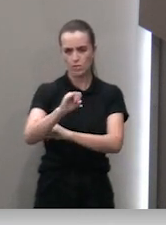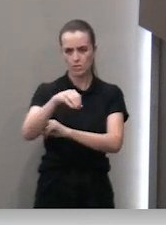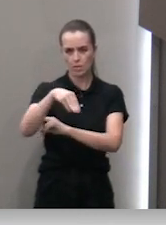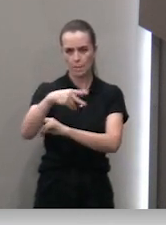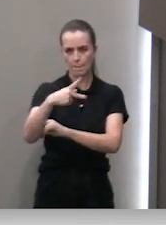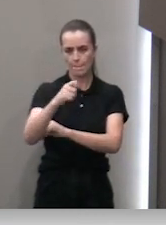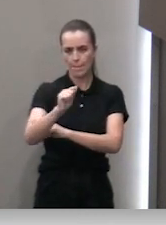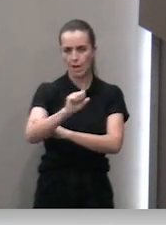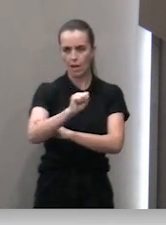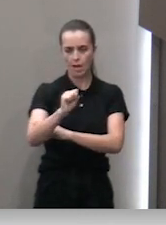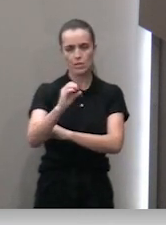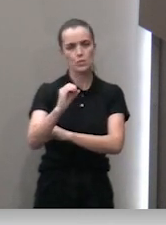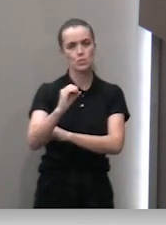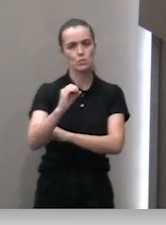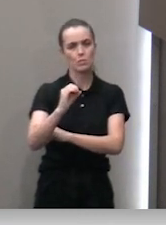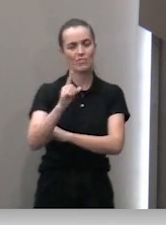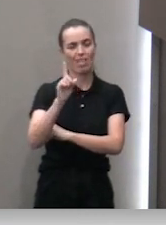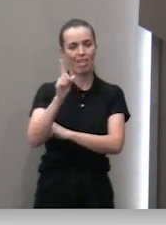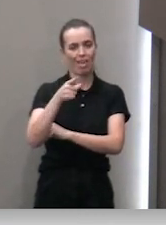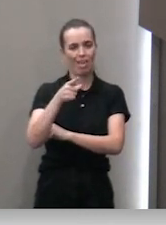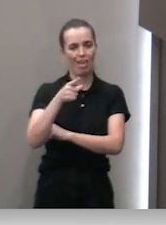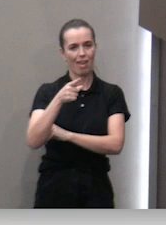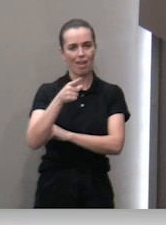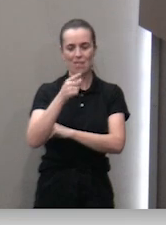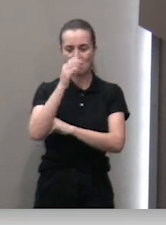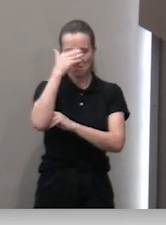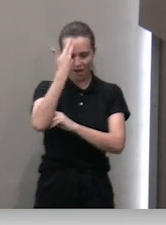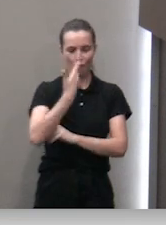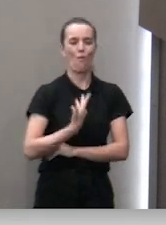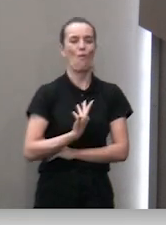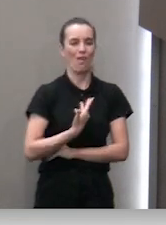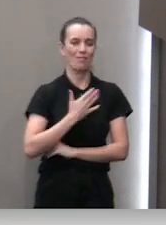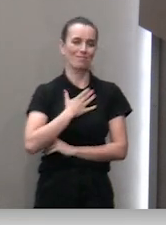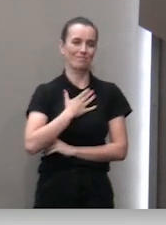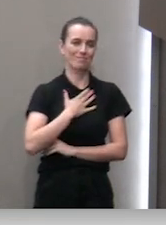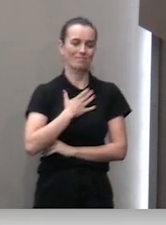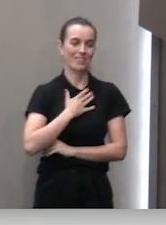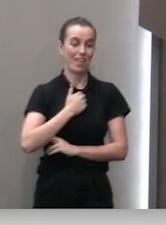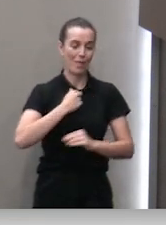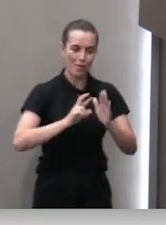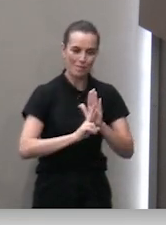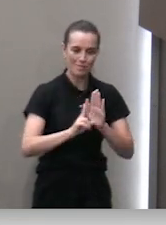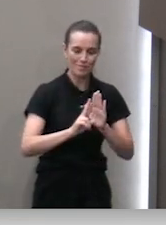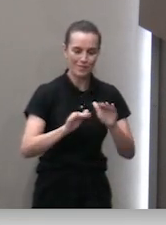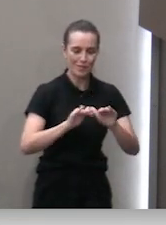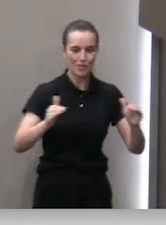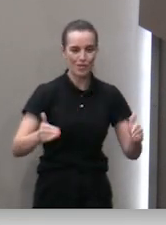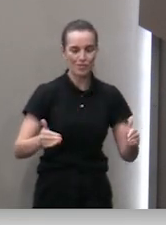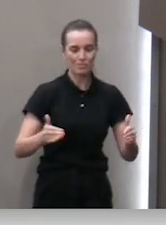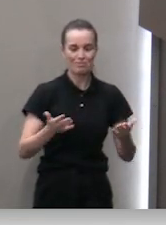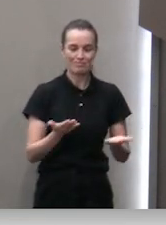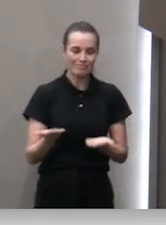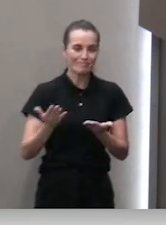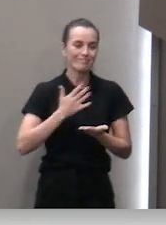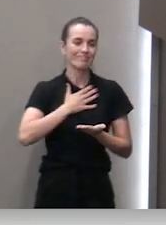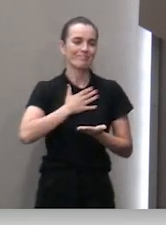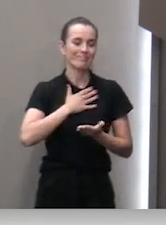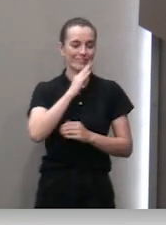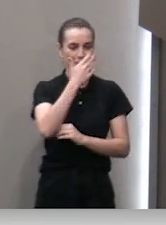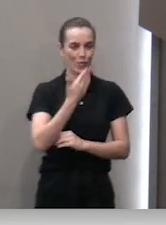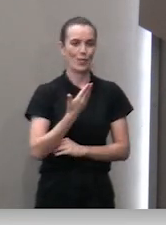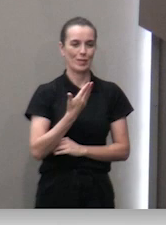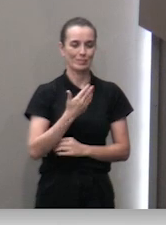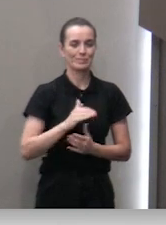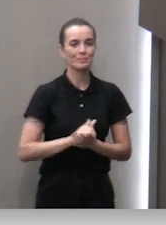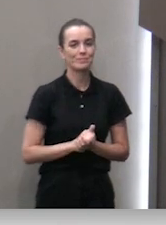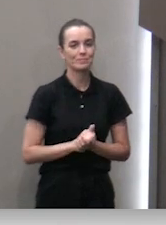um privilégio. E eu me sinto privilegiado representando aqui a mesa e os demais vereadores. A história